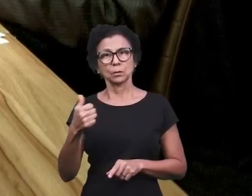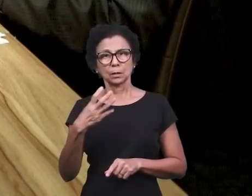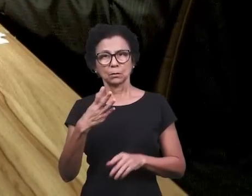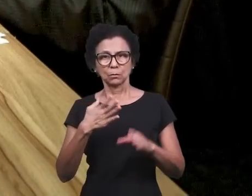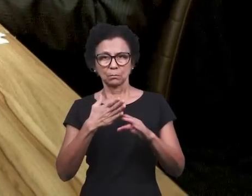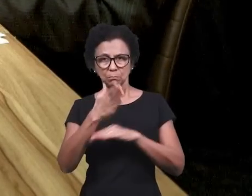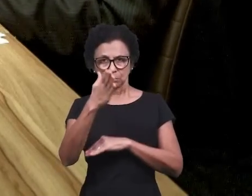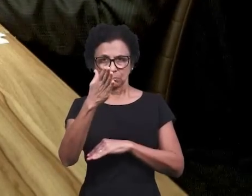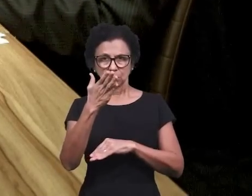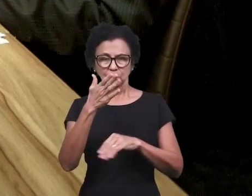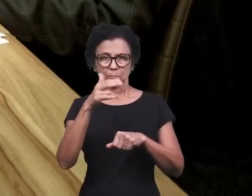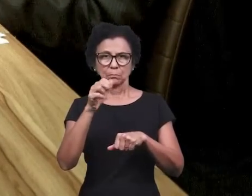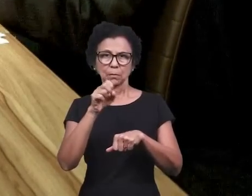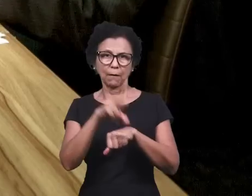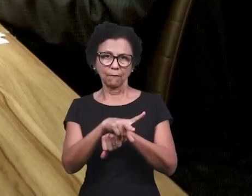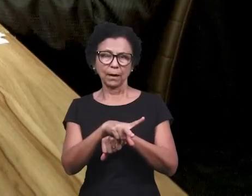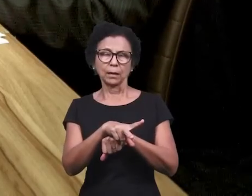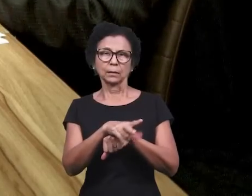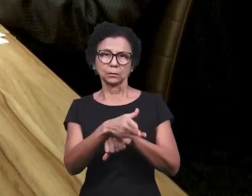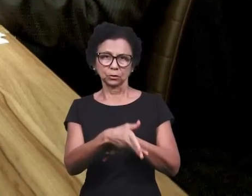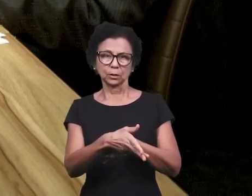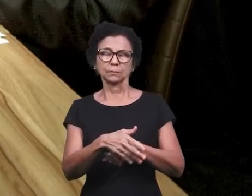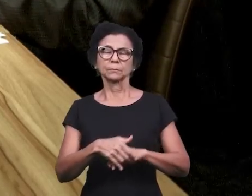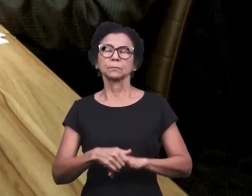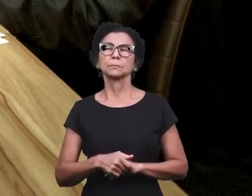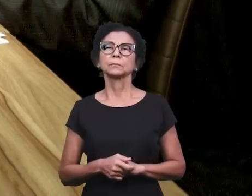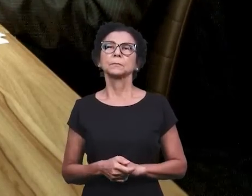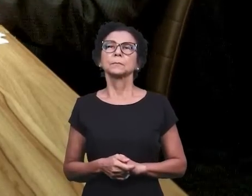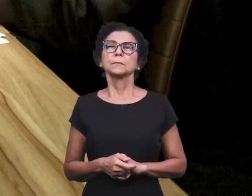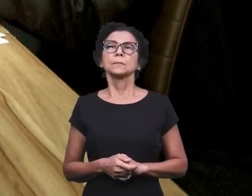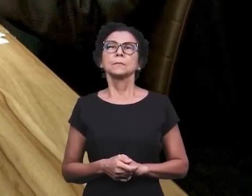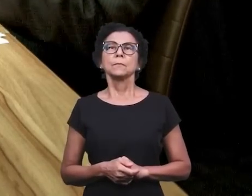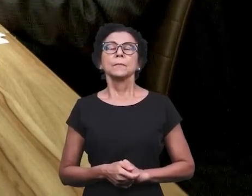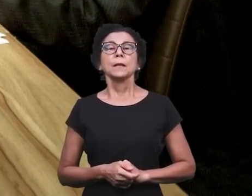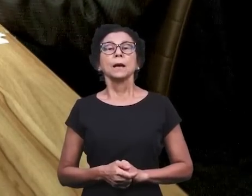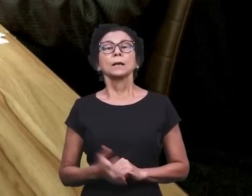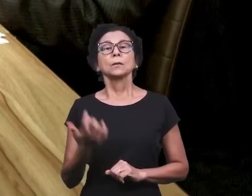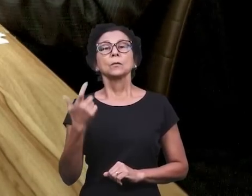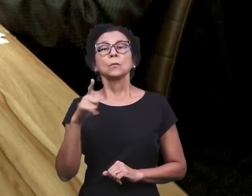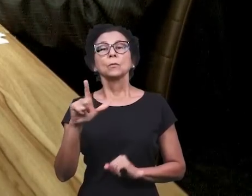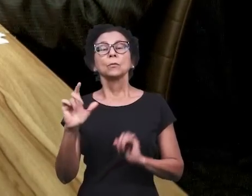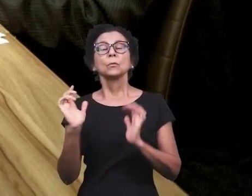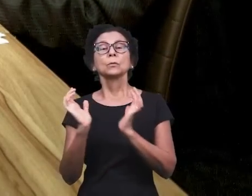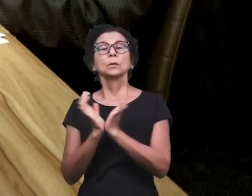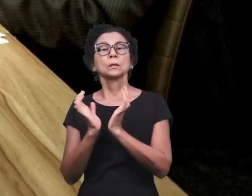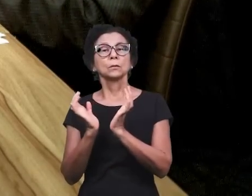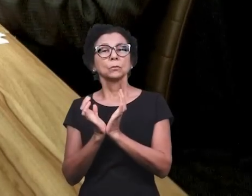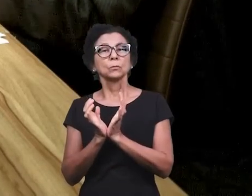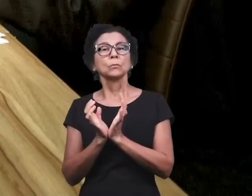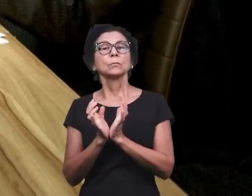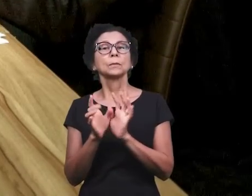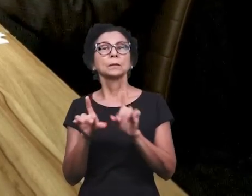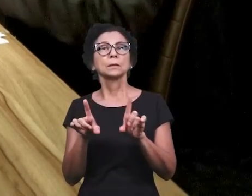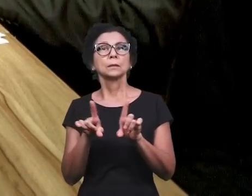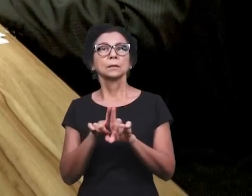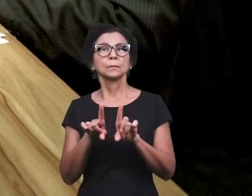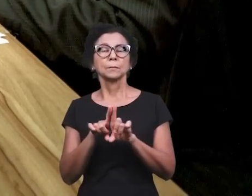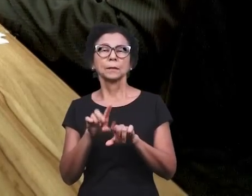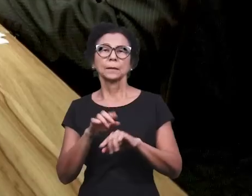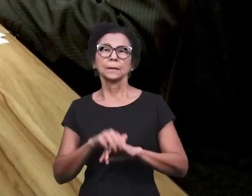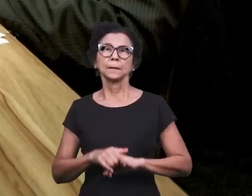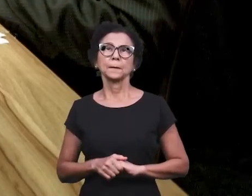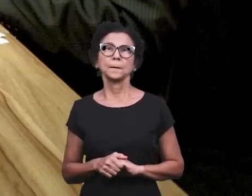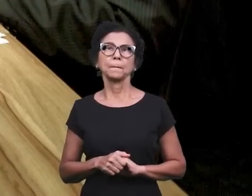turma aconteceu, uma turma menor aconteceu, e nessa turma menor que aconteceu, vem